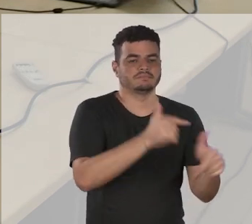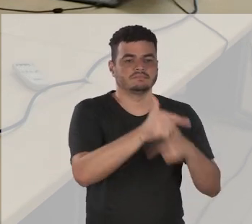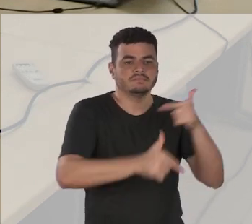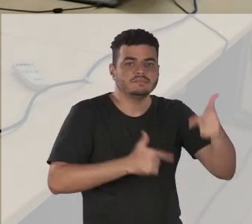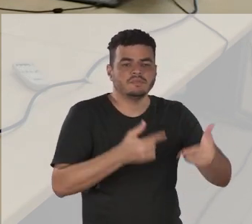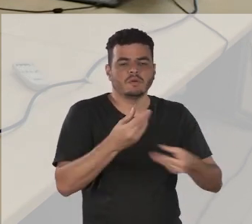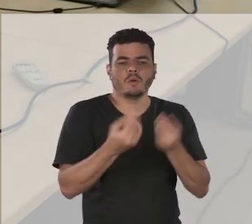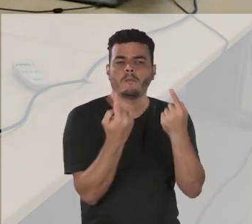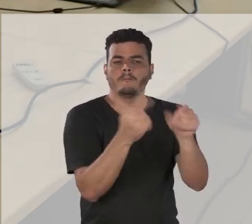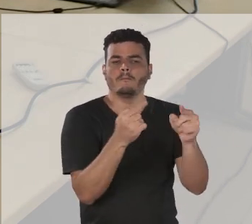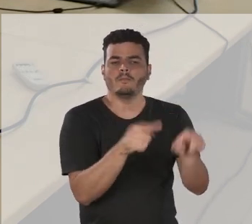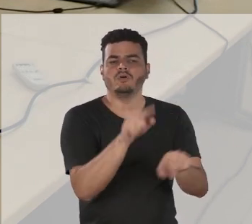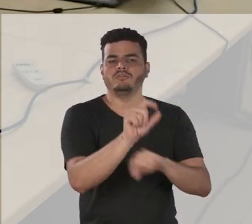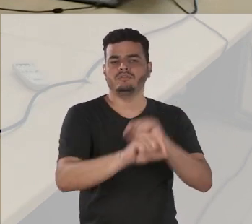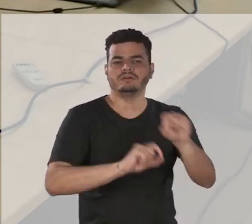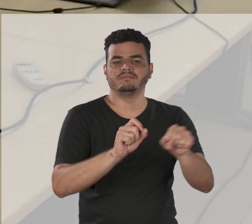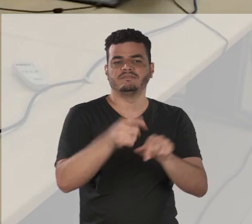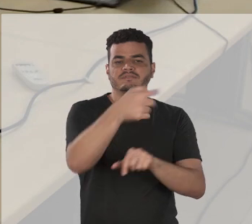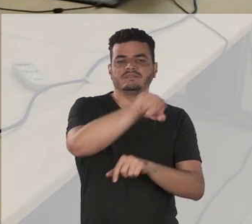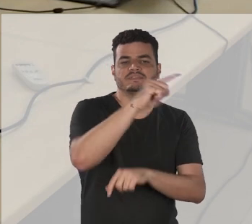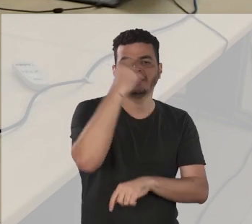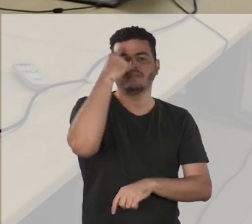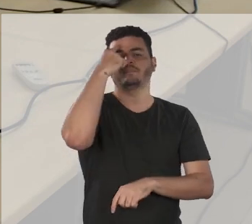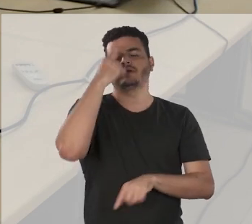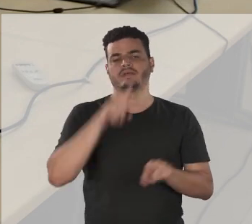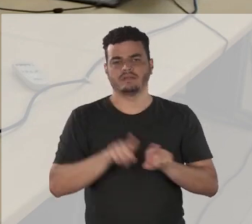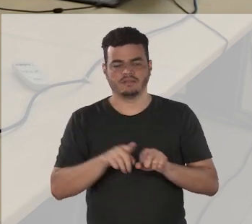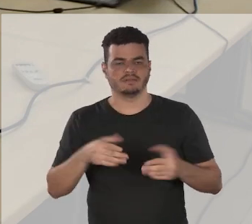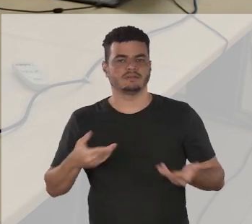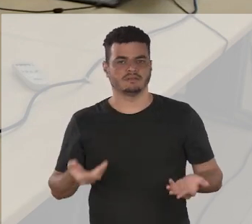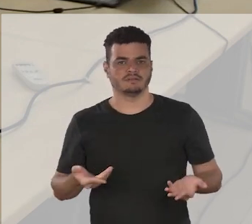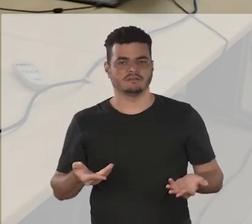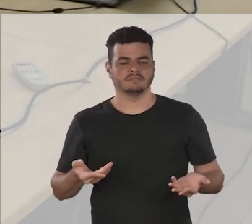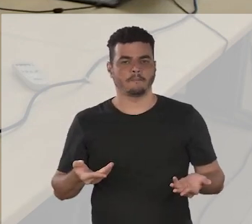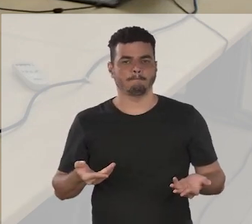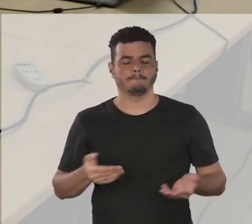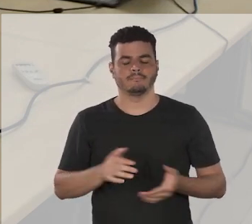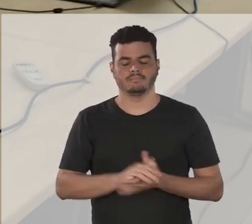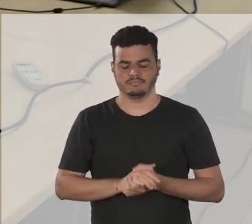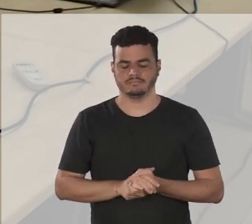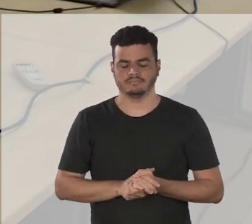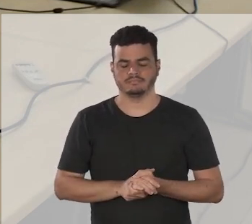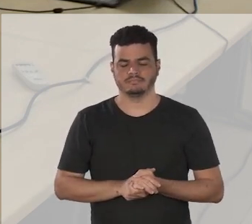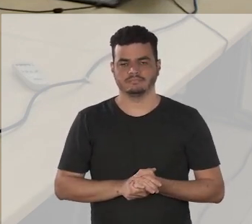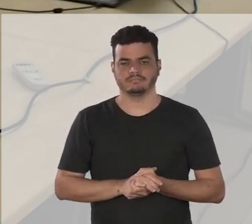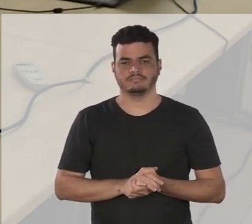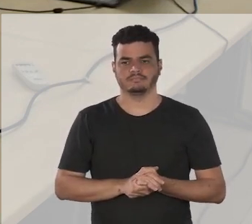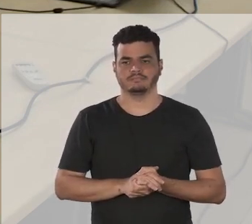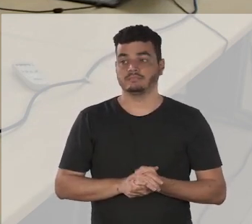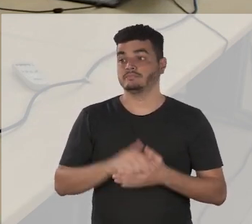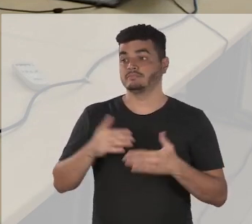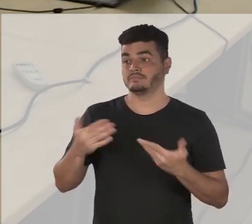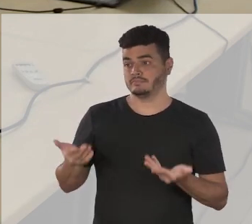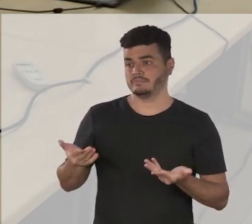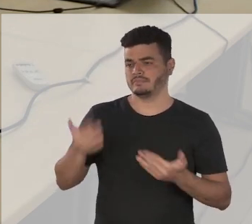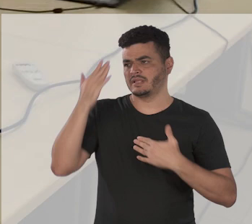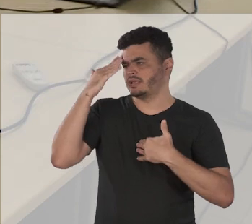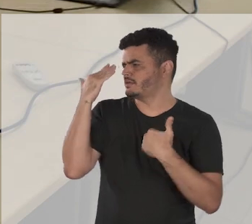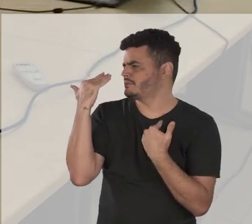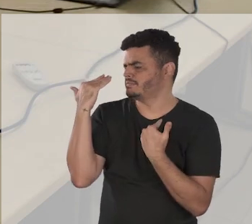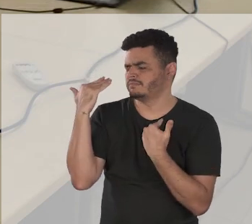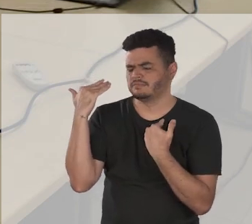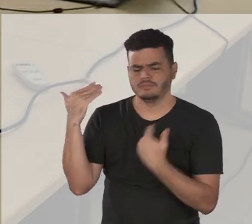funcionam as imagens, né. Tem muitos trabalhos sobre o livro-álbum que se vê claramente o peso, né, da imagem. Carolina, te